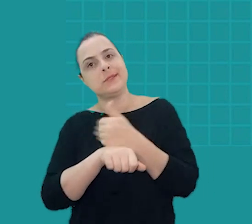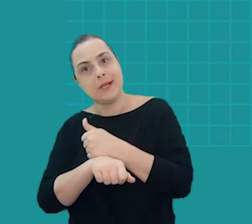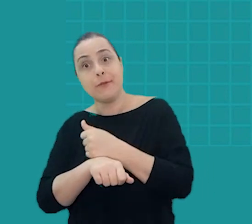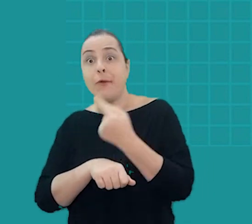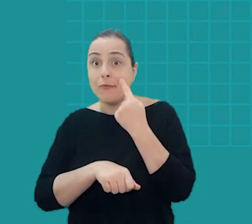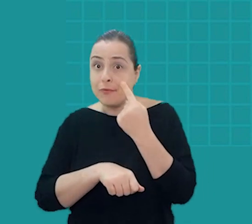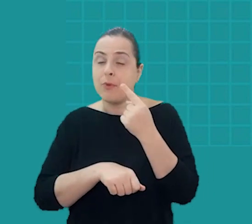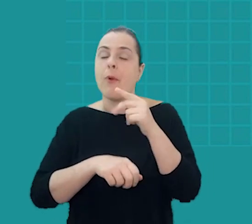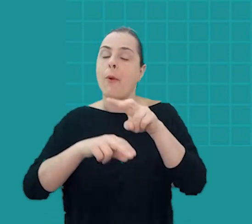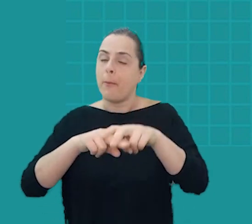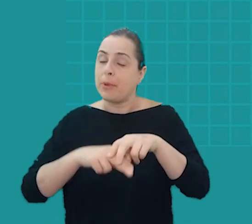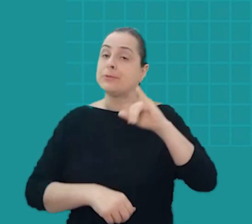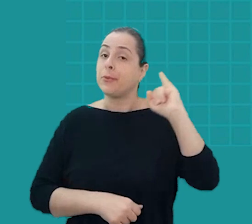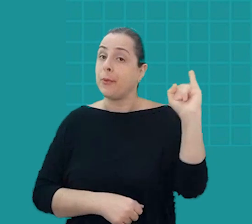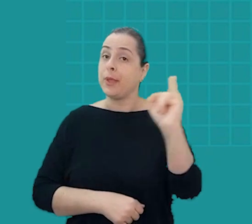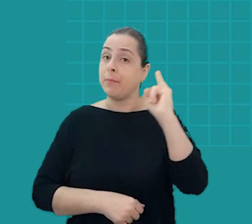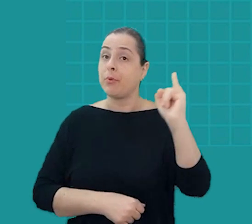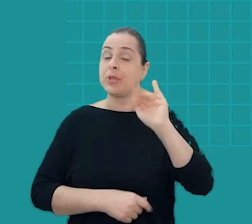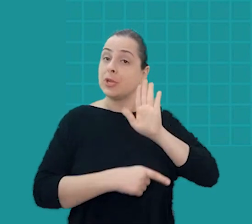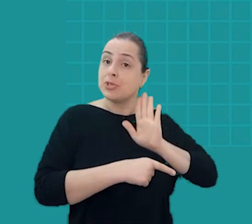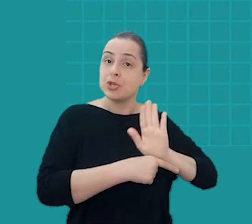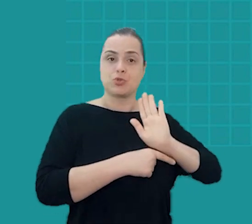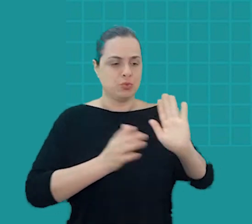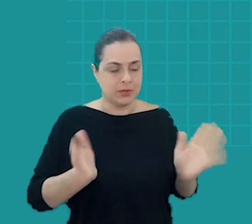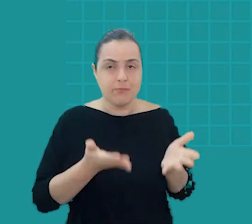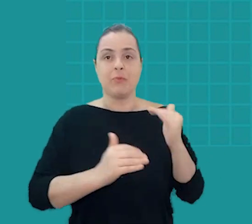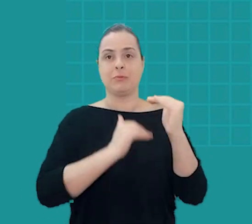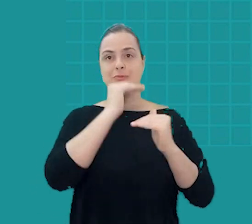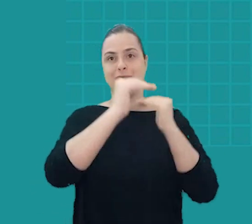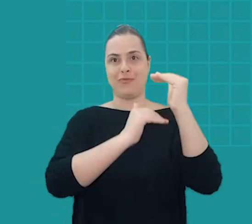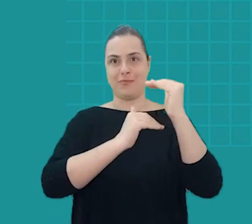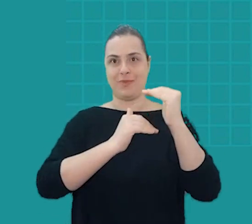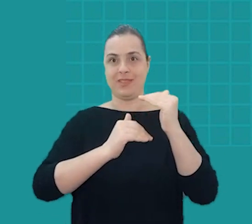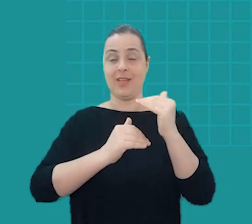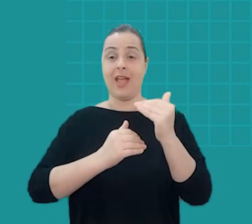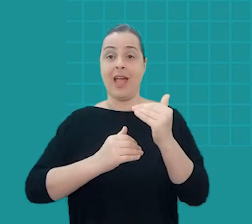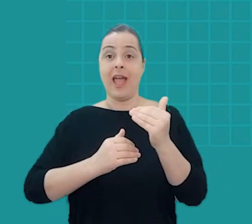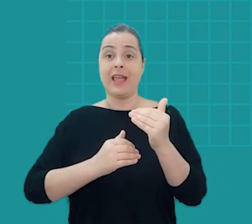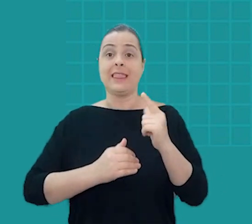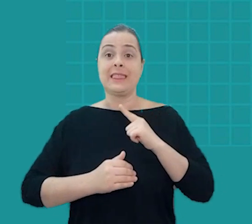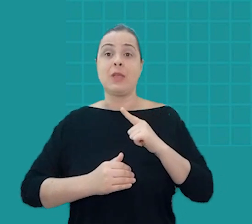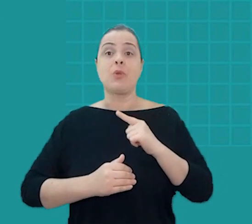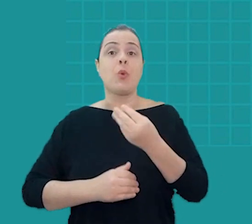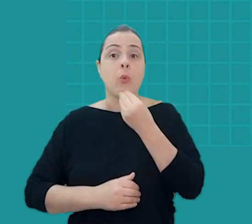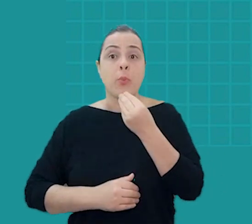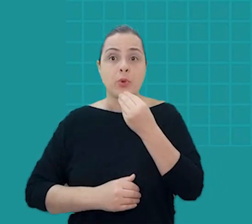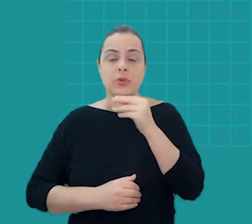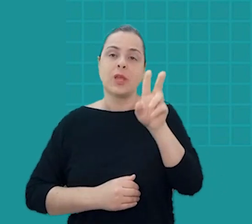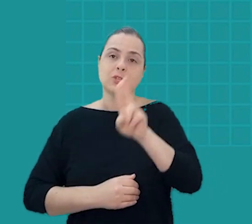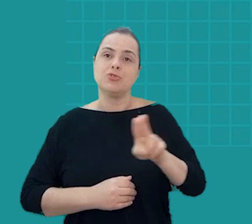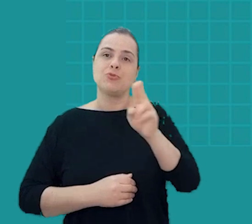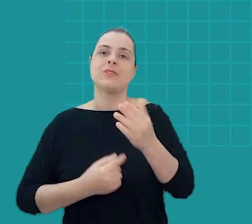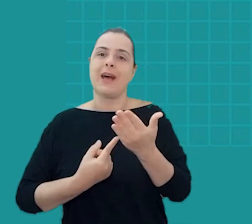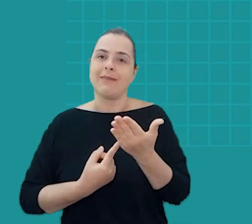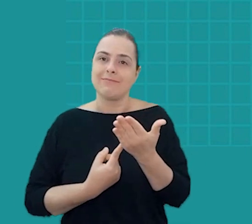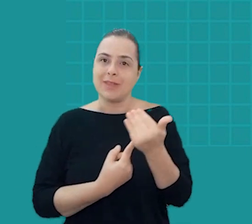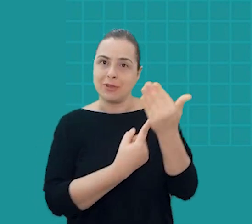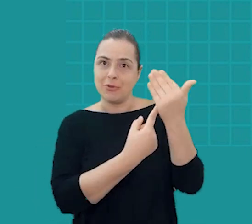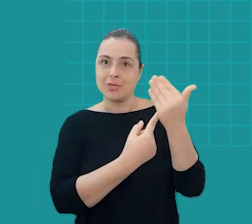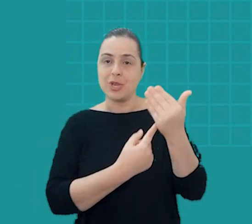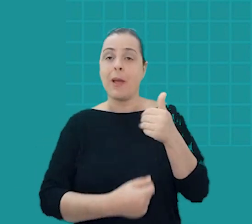super importante do desenvolvimento, acesso à tecnologia. Meus pais não são